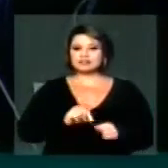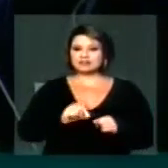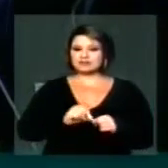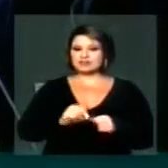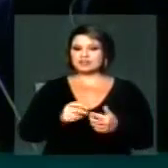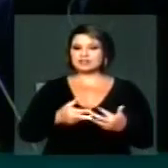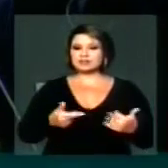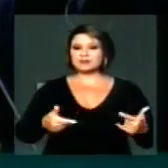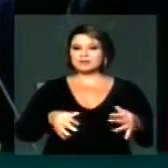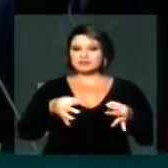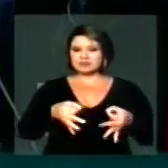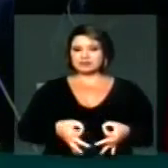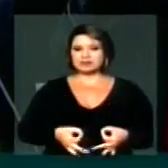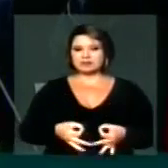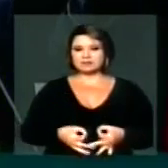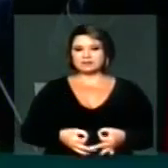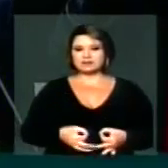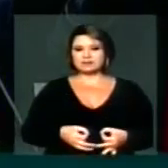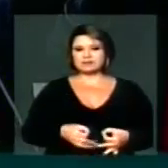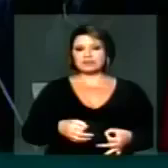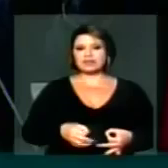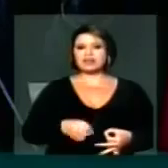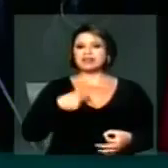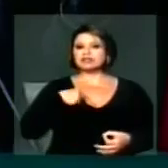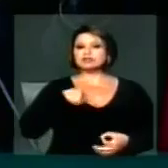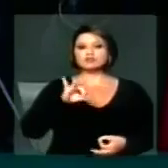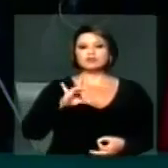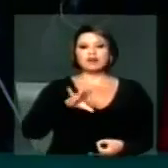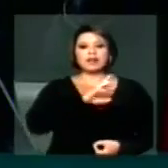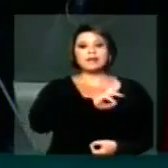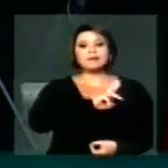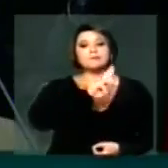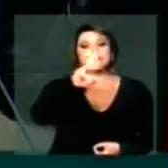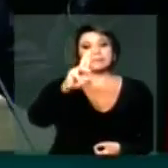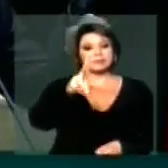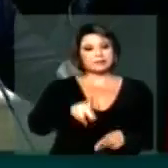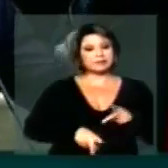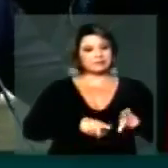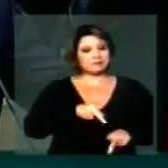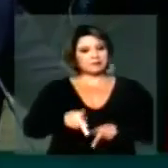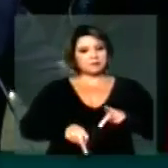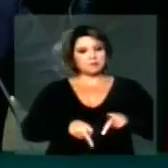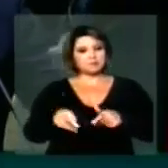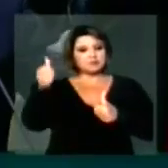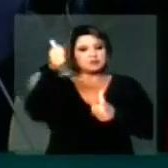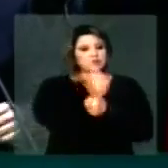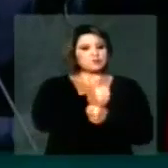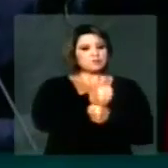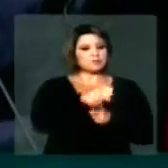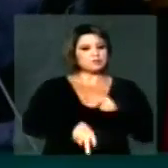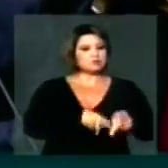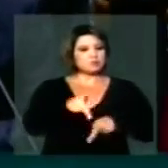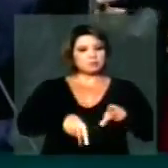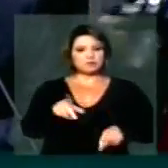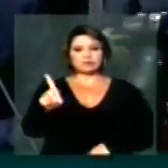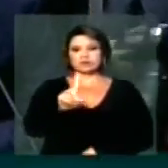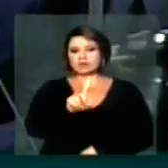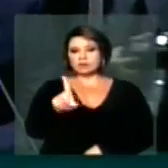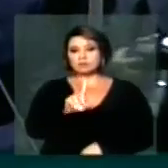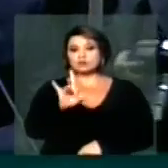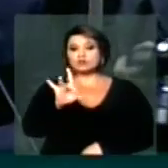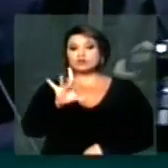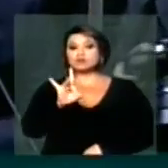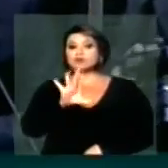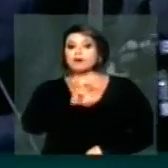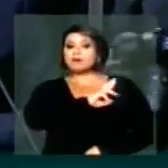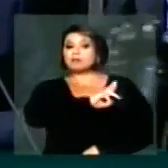vontades, nós não substituímos o povo brasileiro. É por isso que é fundamental